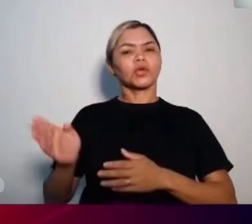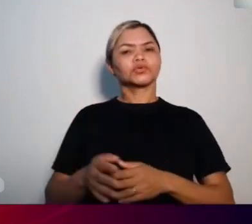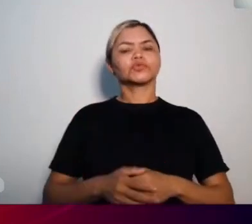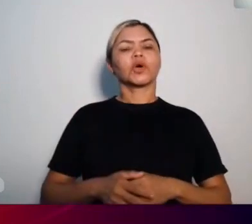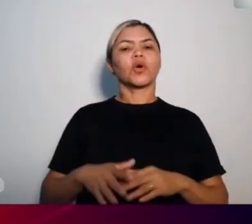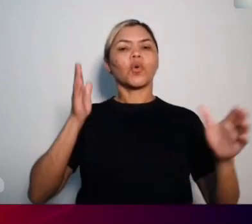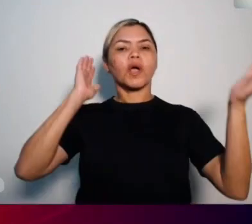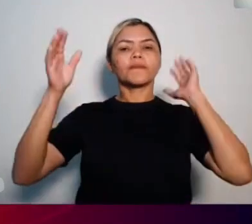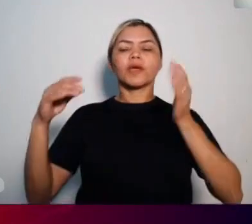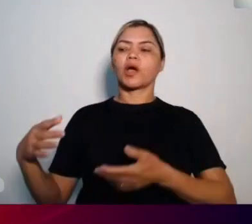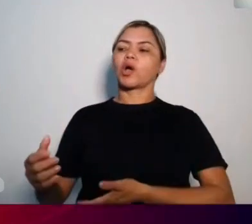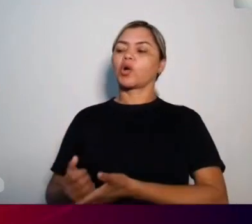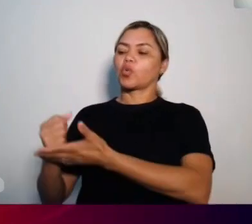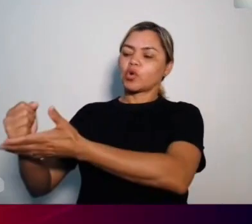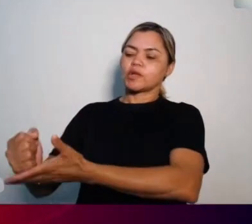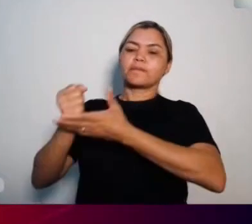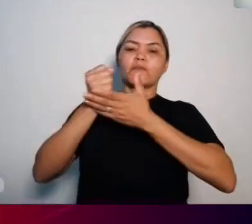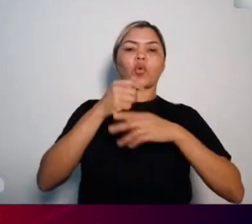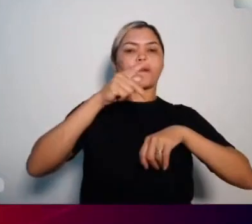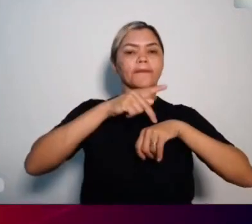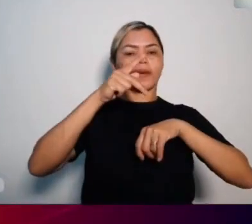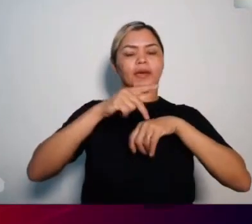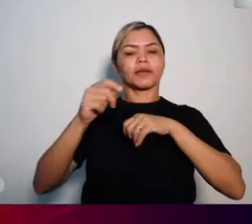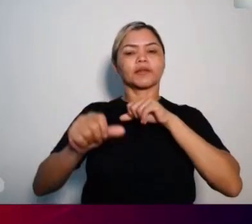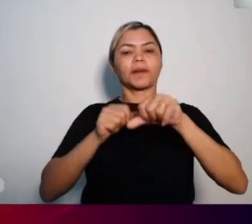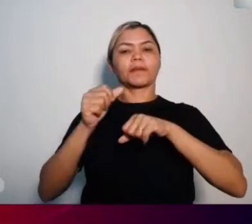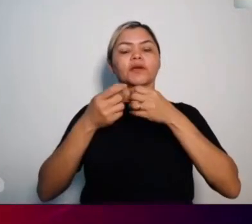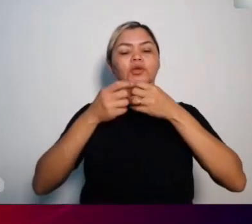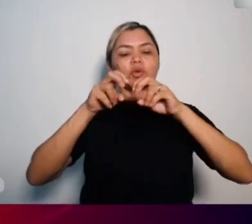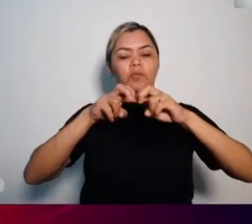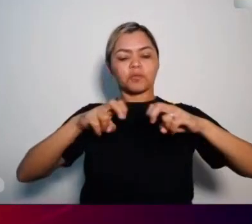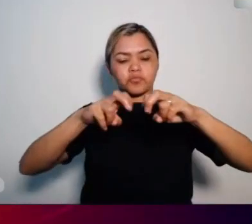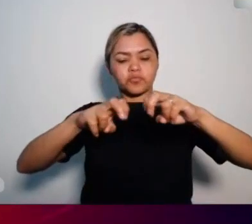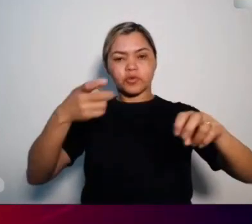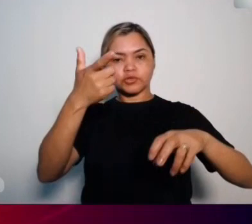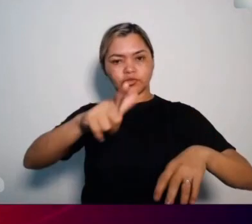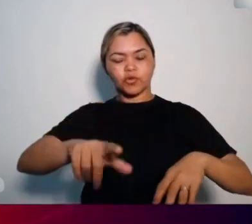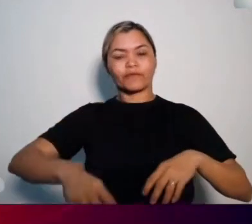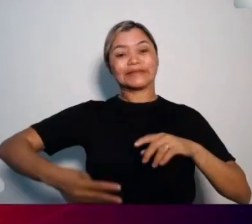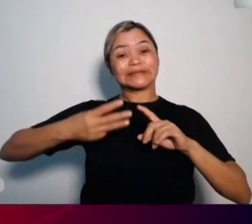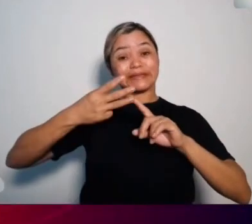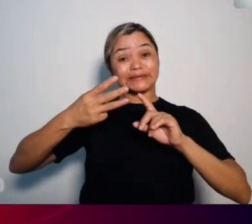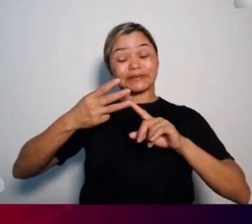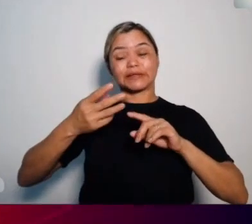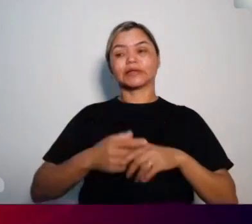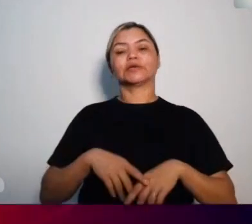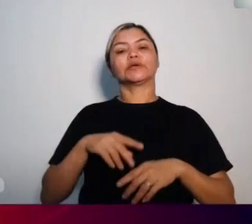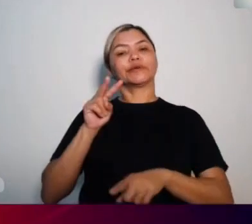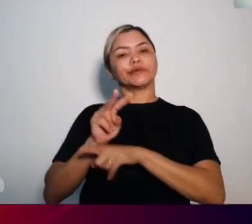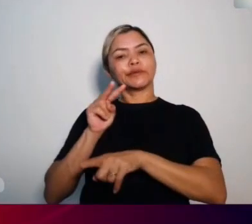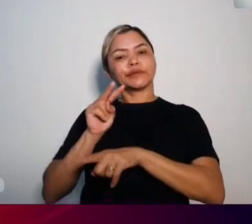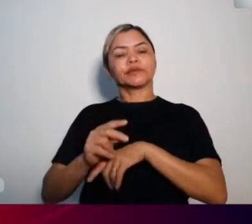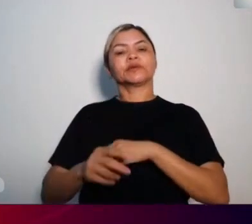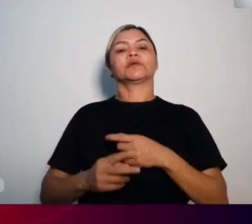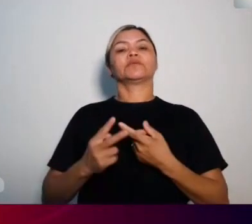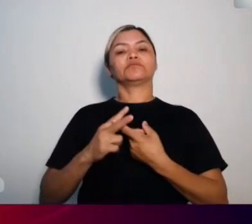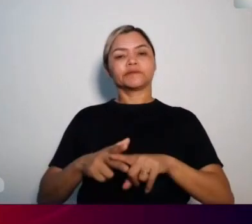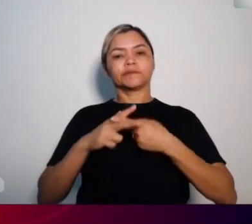todas aquelas pedras para poder abrir de novo. Aí já é a terceira intervenção.